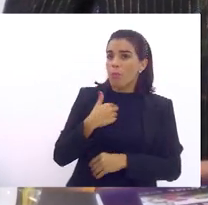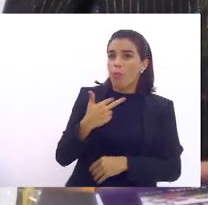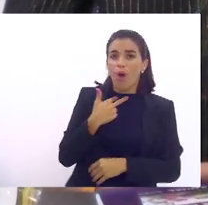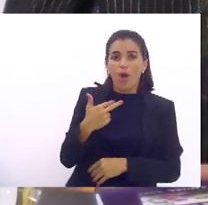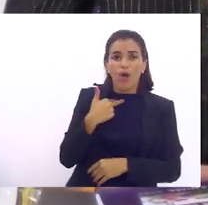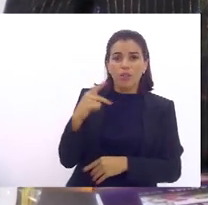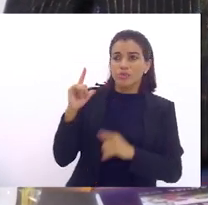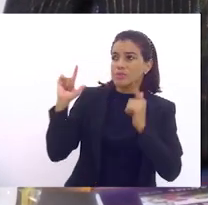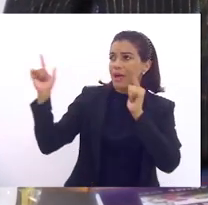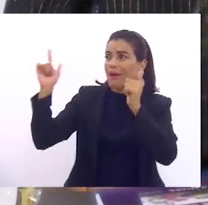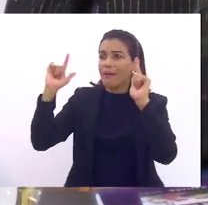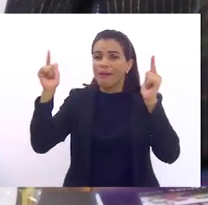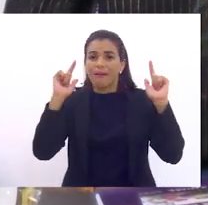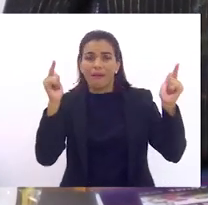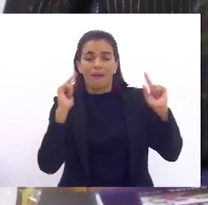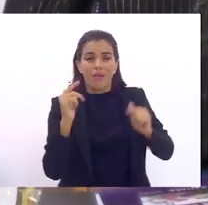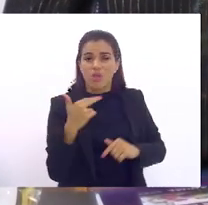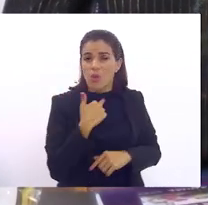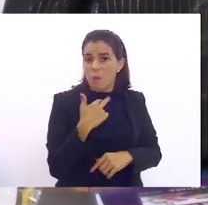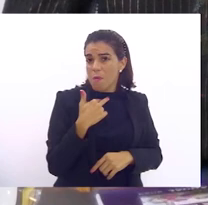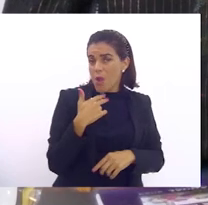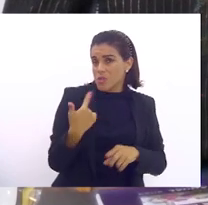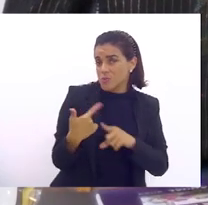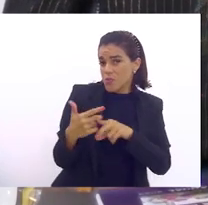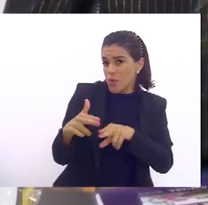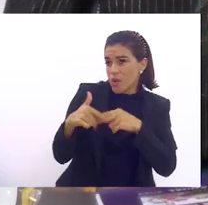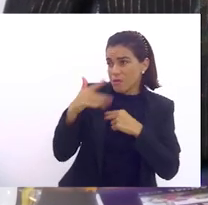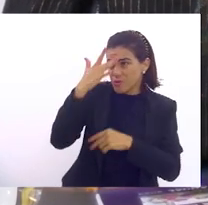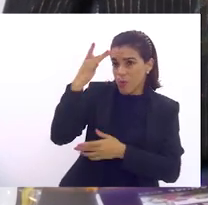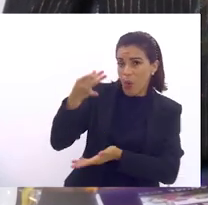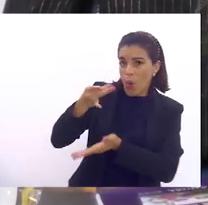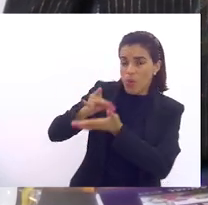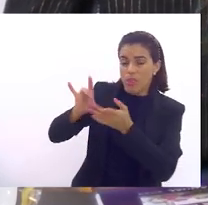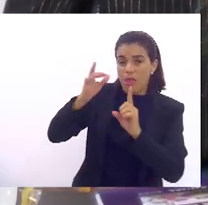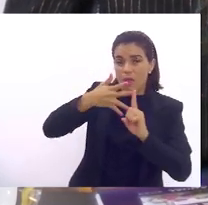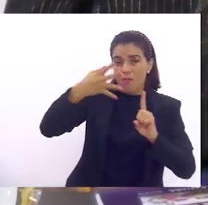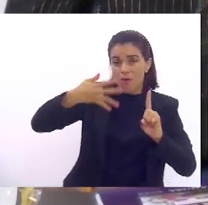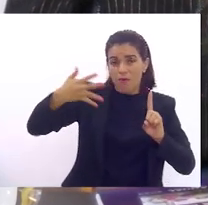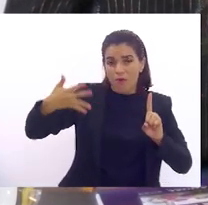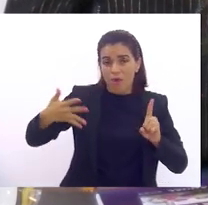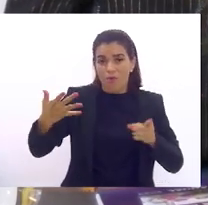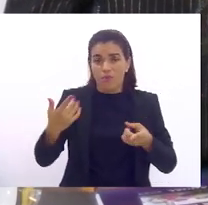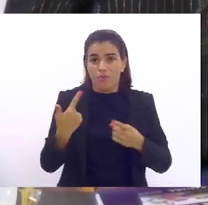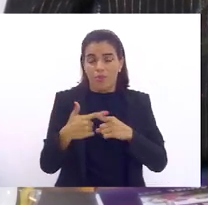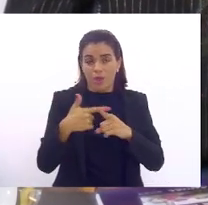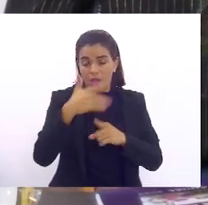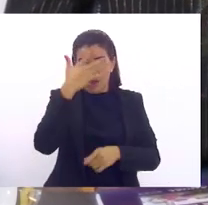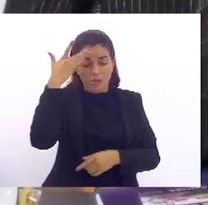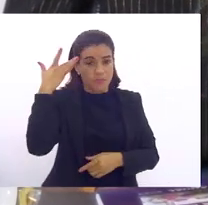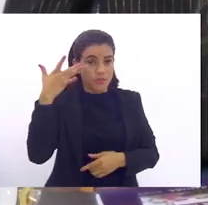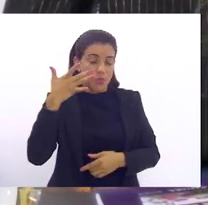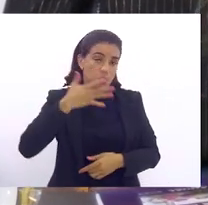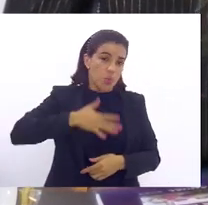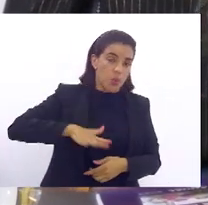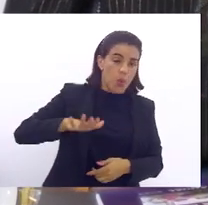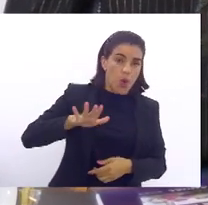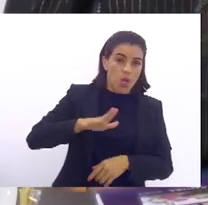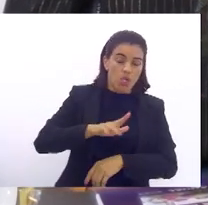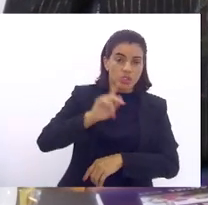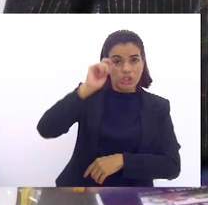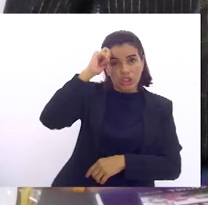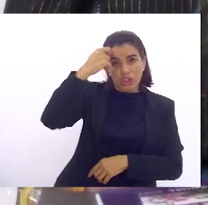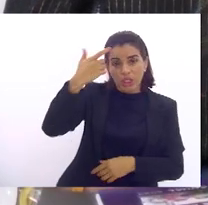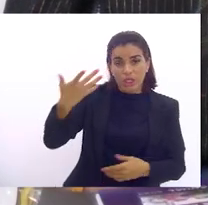você não vai poder sair porque você é homofóbico é intolerância eh a gente piira Então temos que ter um